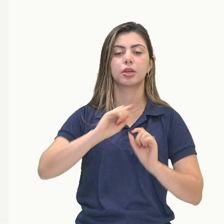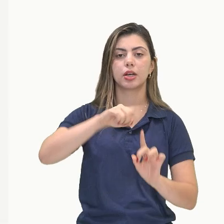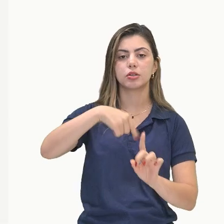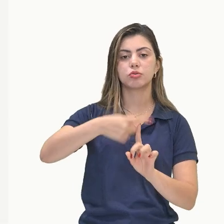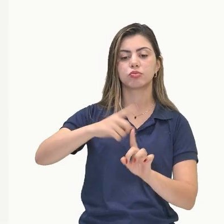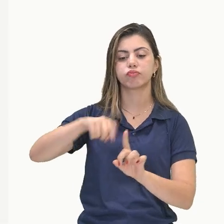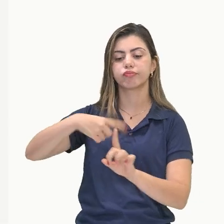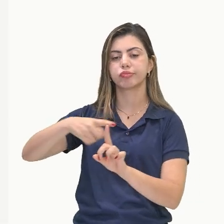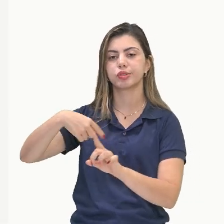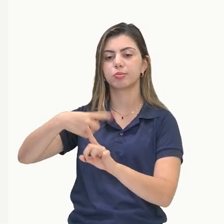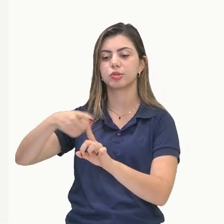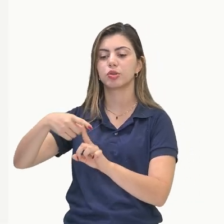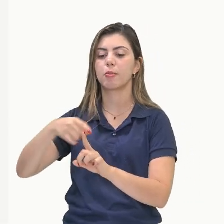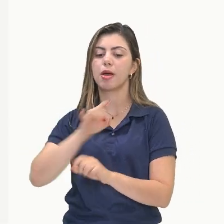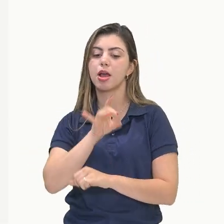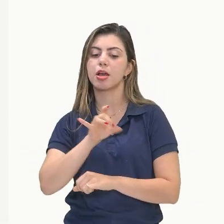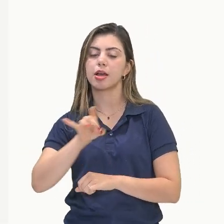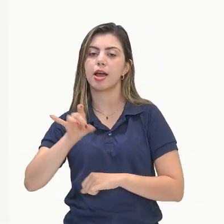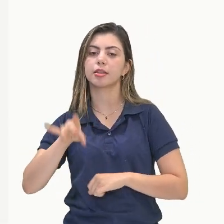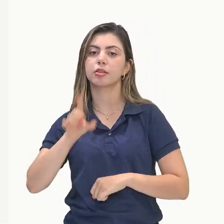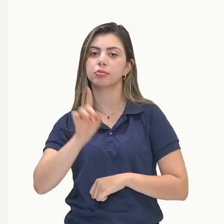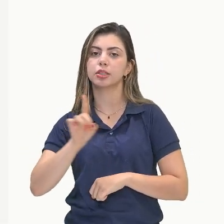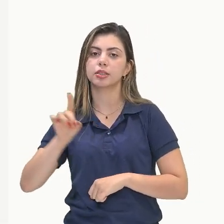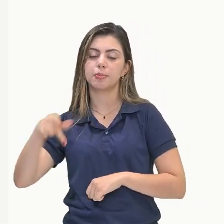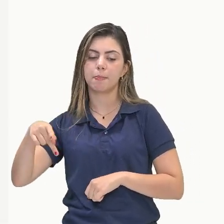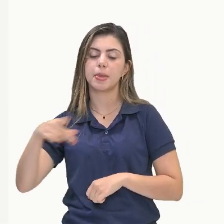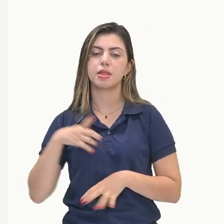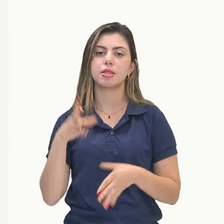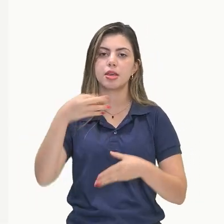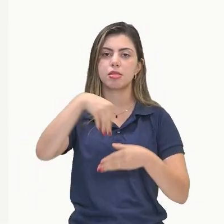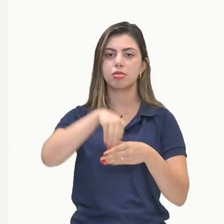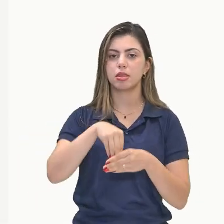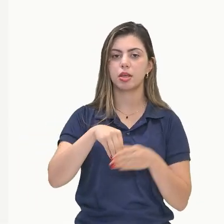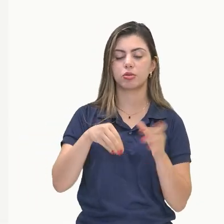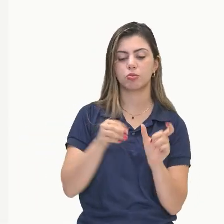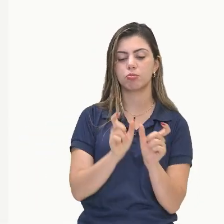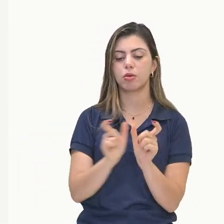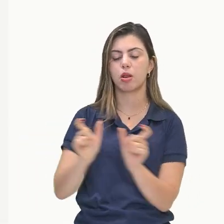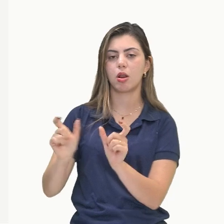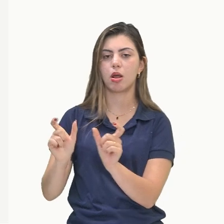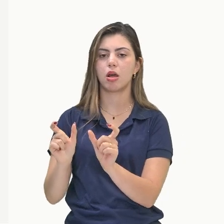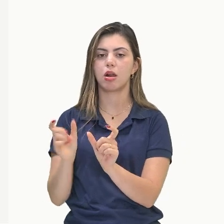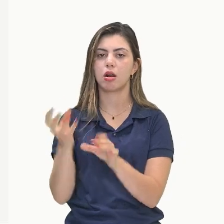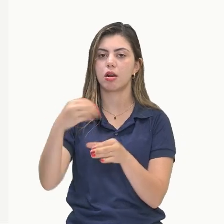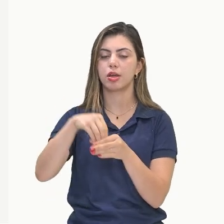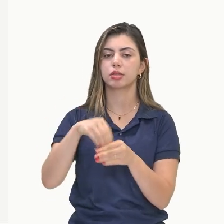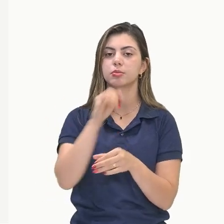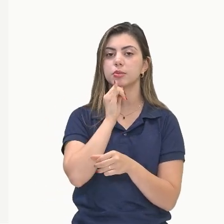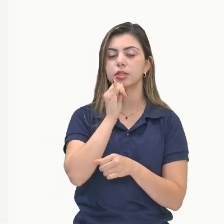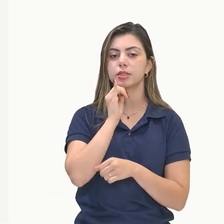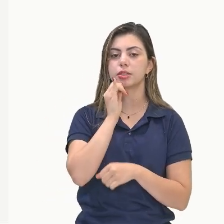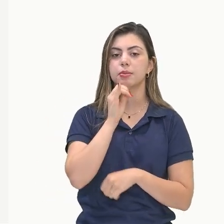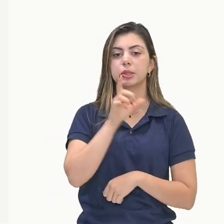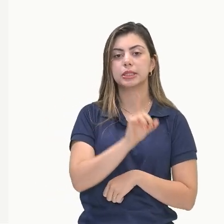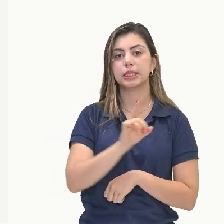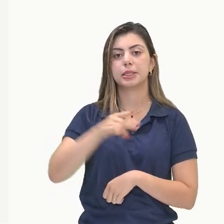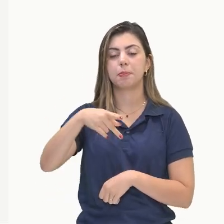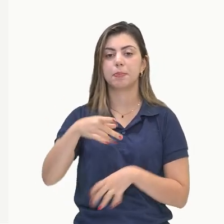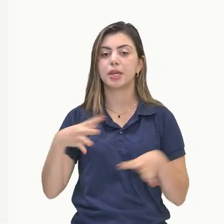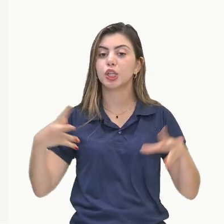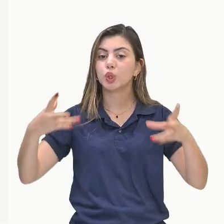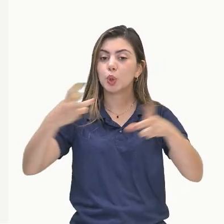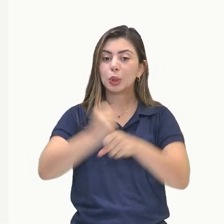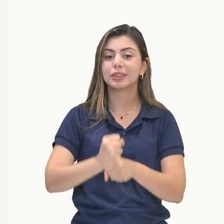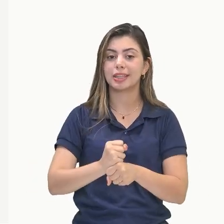de potencial em cada um dos capacitores associados. Então, por exemplo, a diferença de potencial total